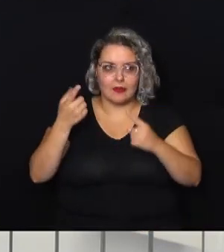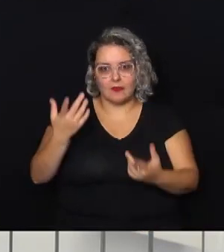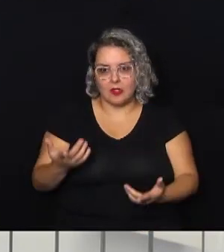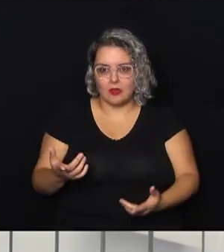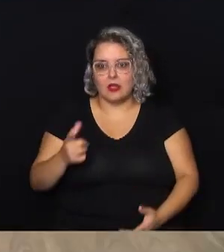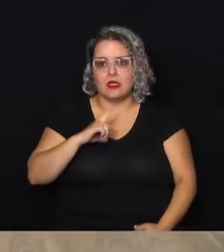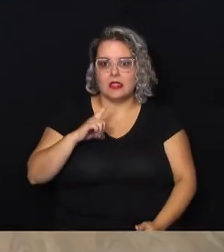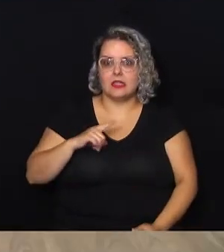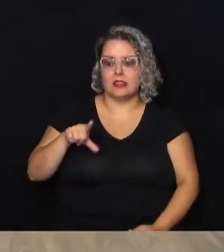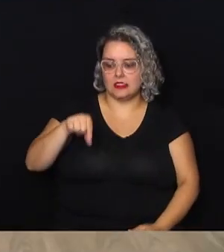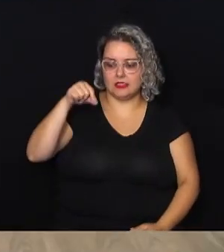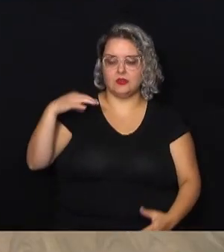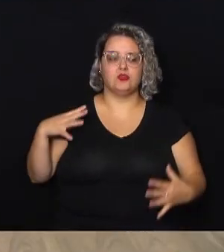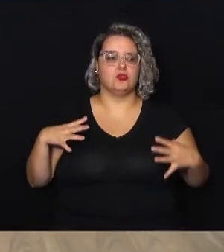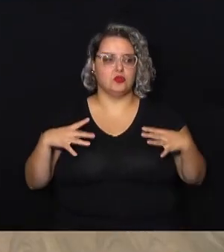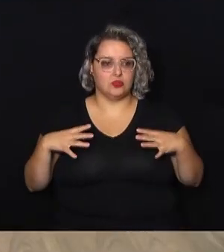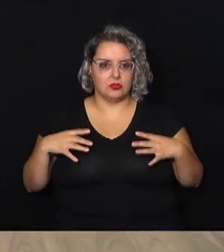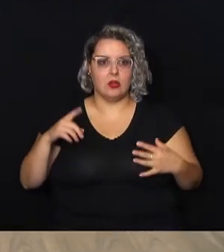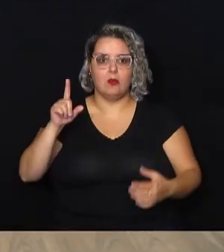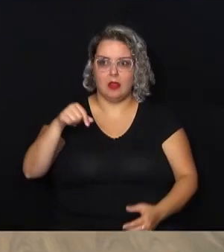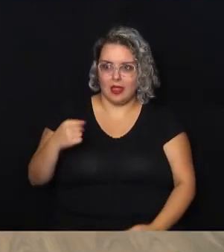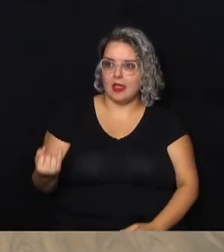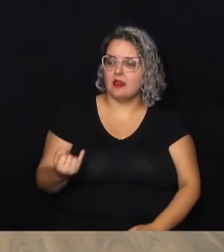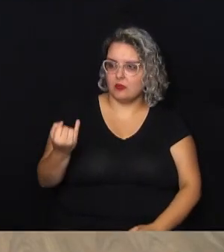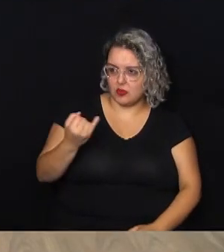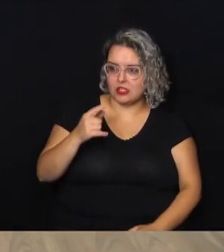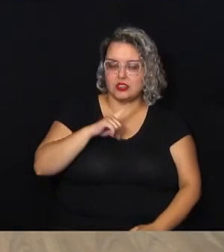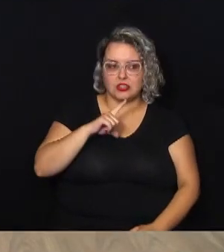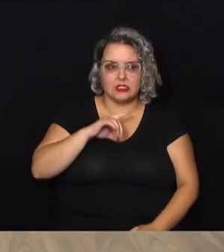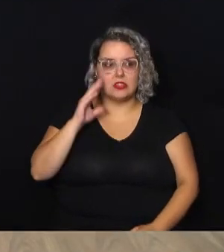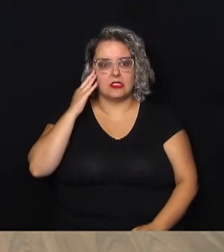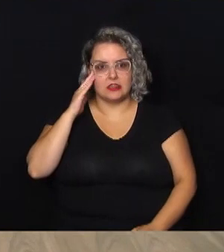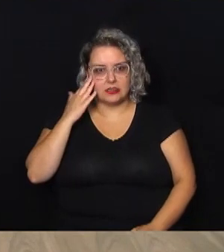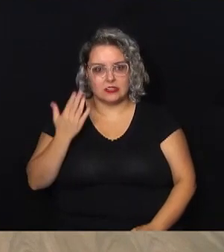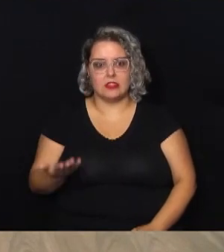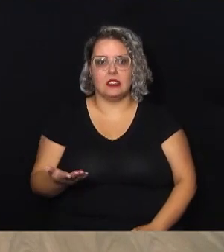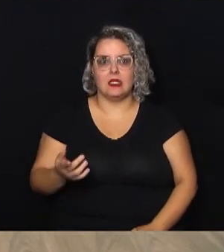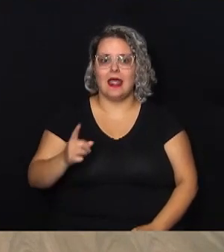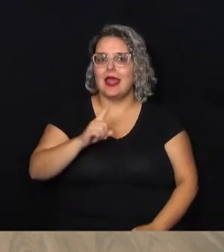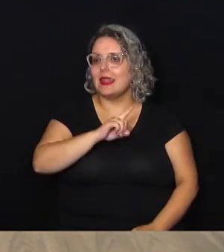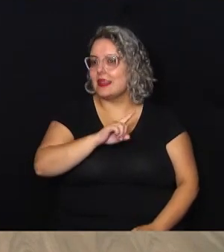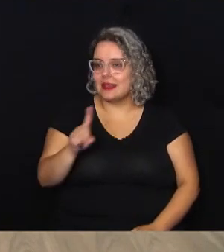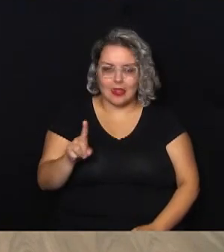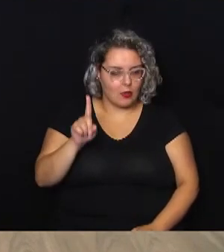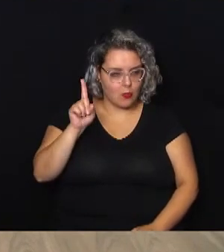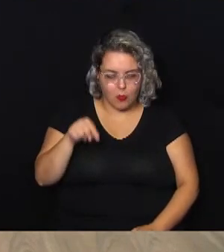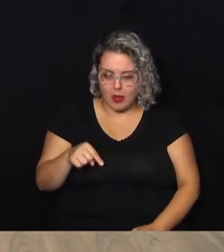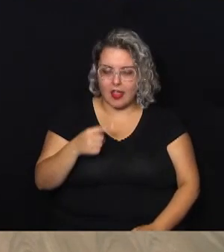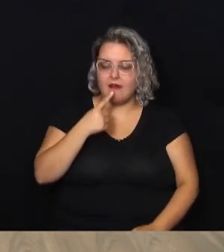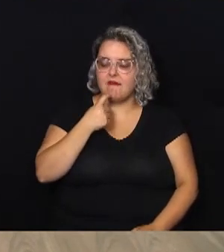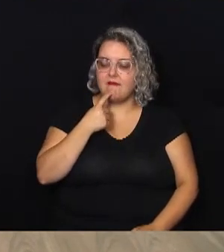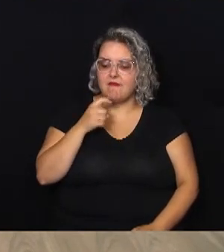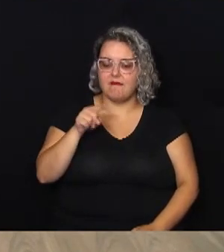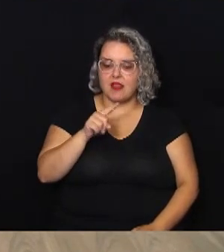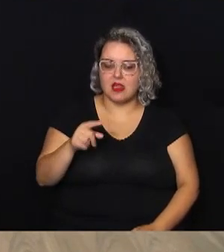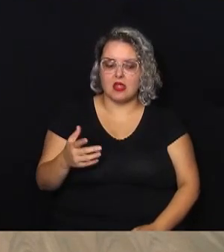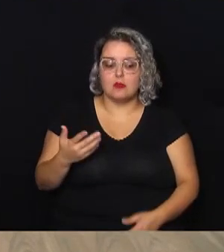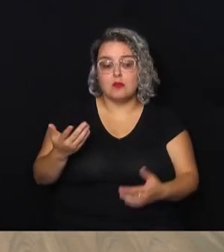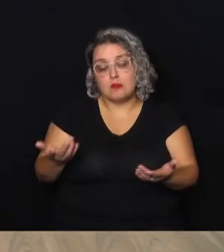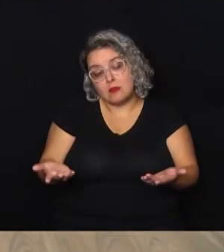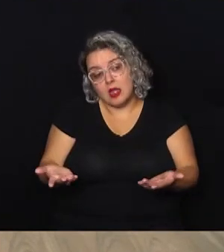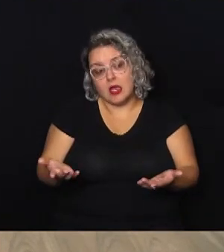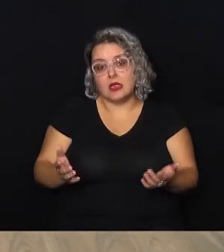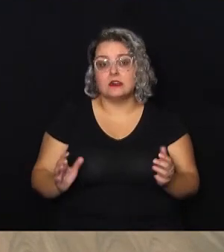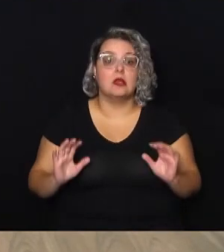ponto facultativo. Então isso é importante ter esse entendimento, né? Não é considerado feriado, mas é alguma